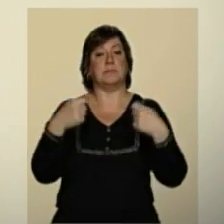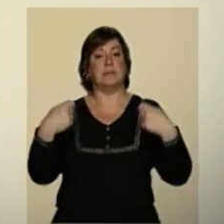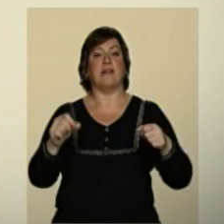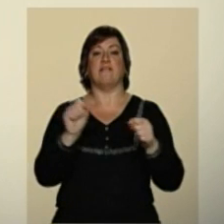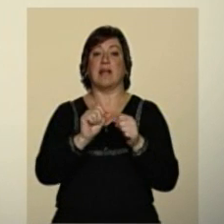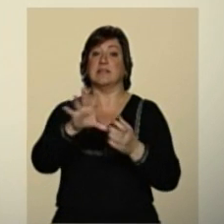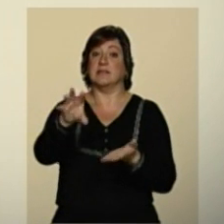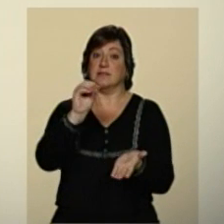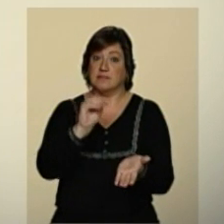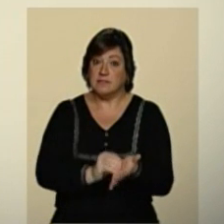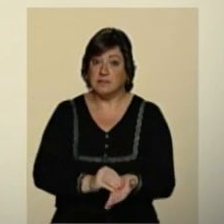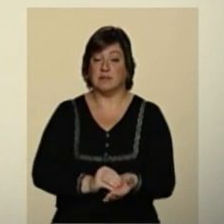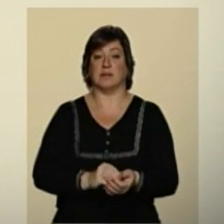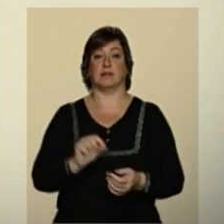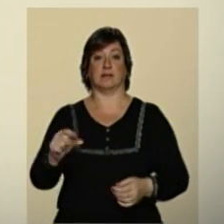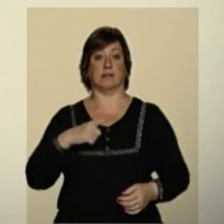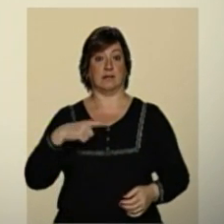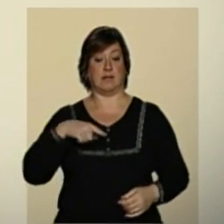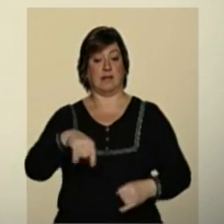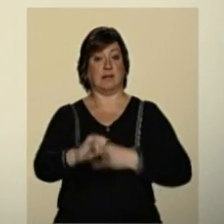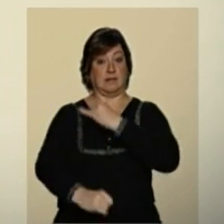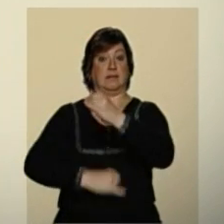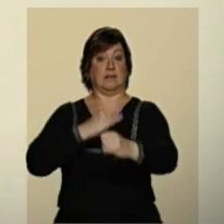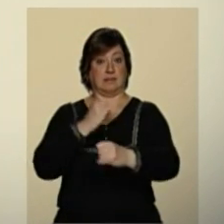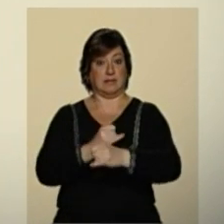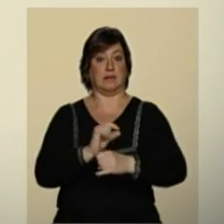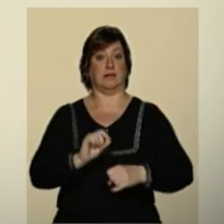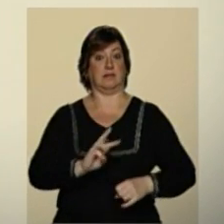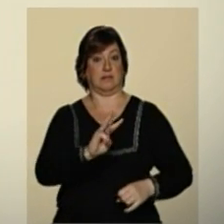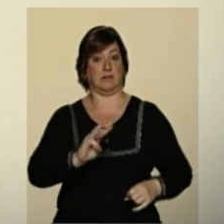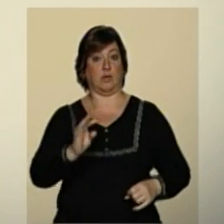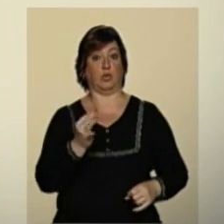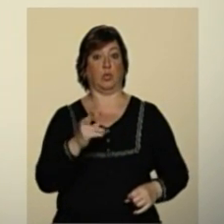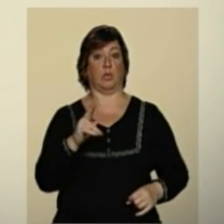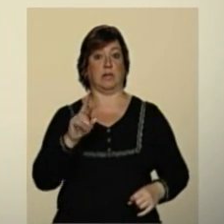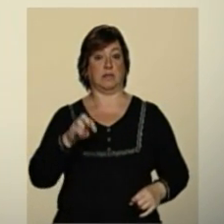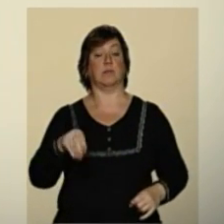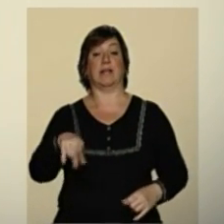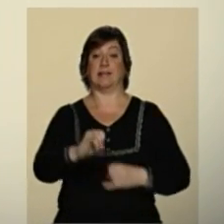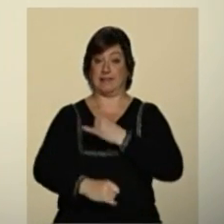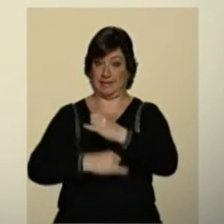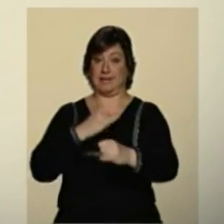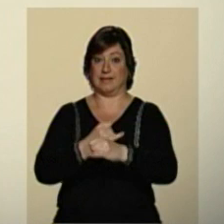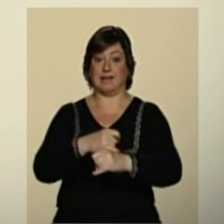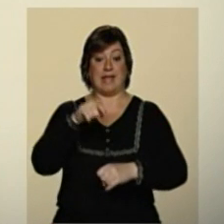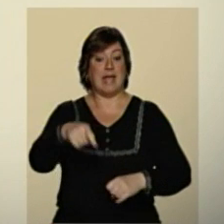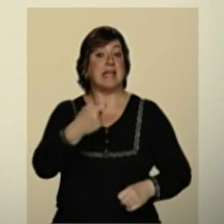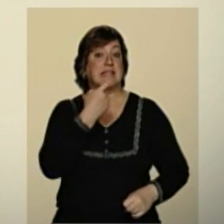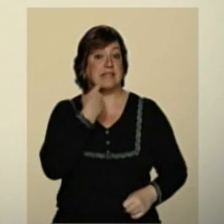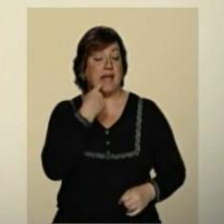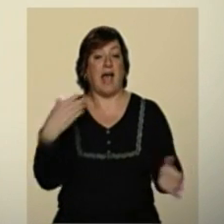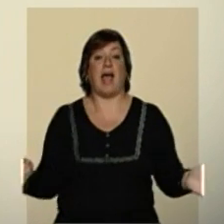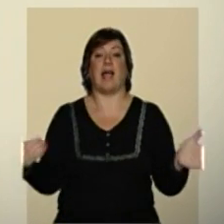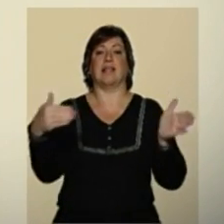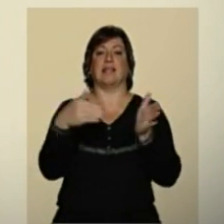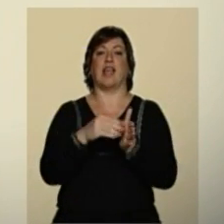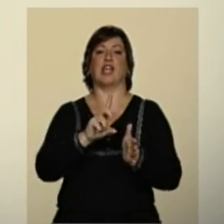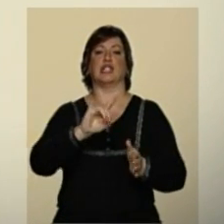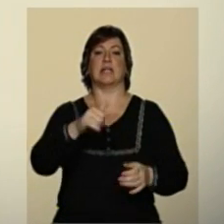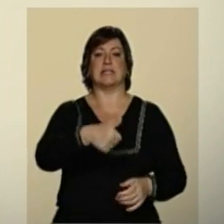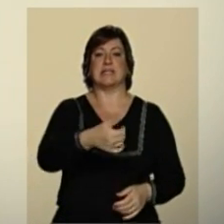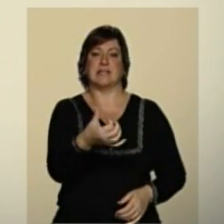fazer sua inscrição na página do min do Turismo na internet desta sexta-feira agora até o dia